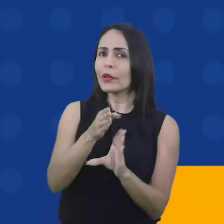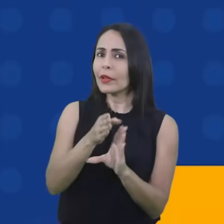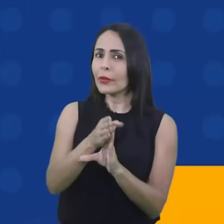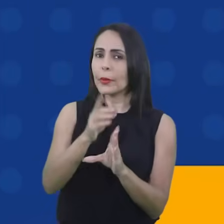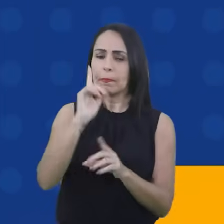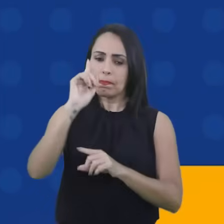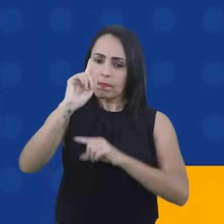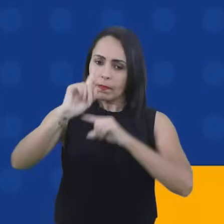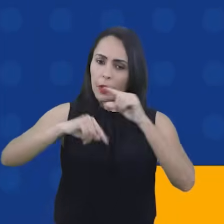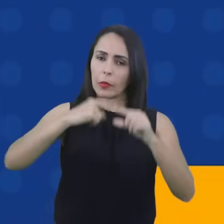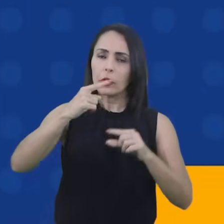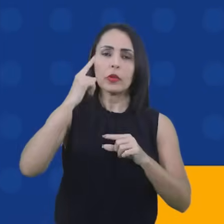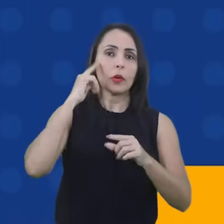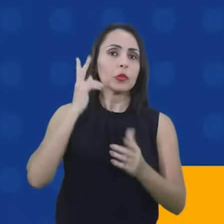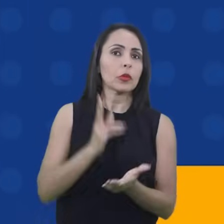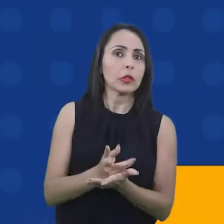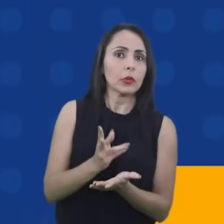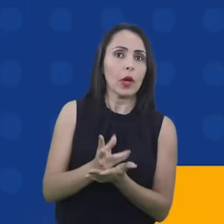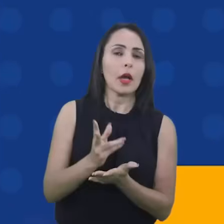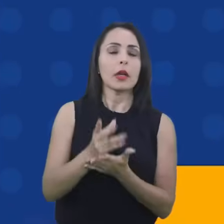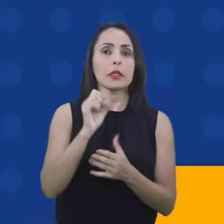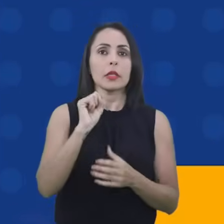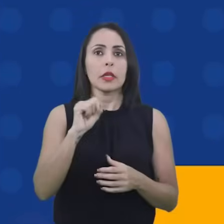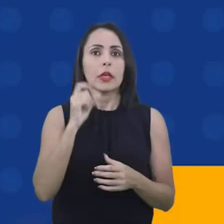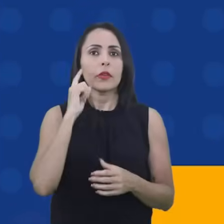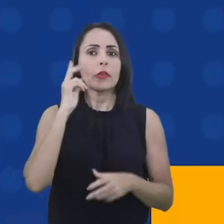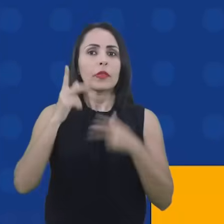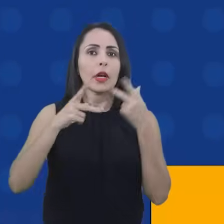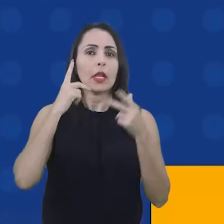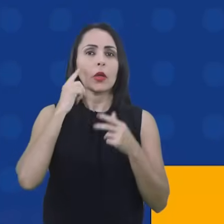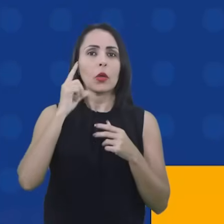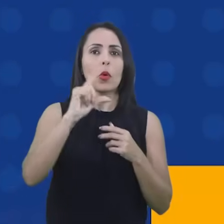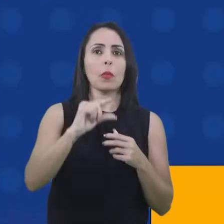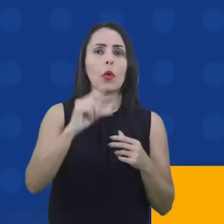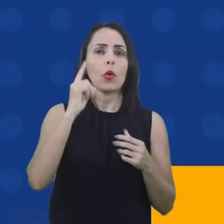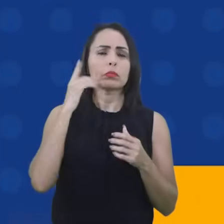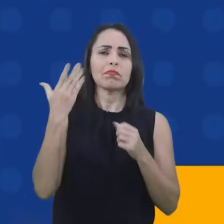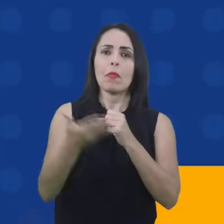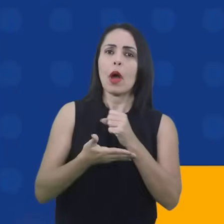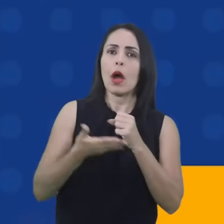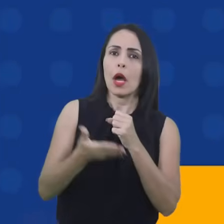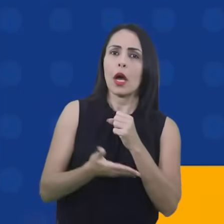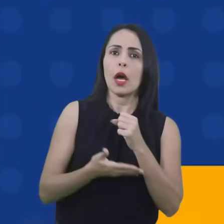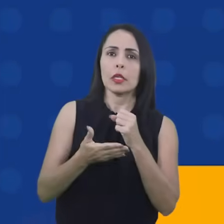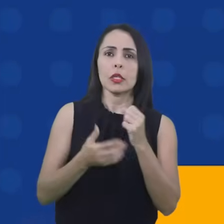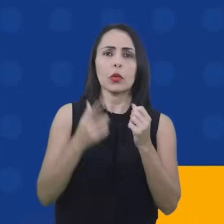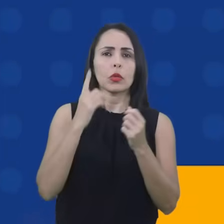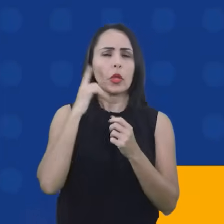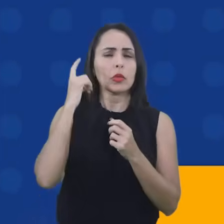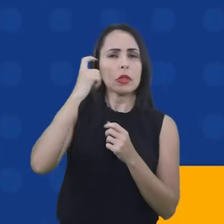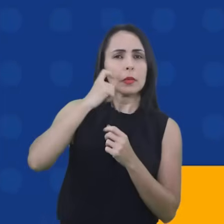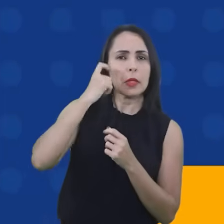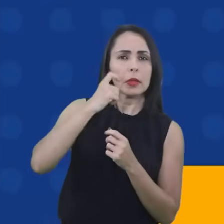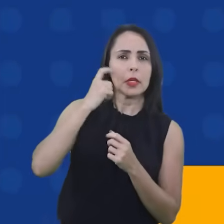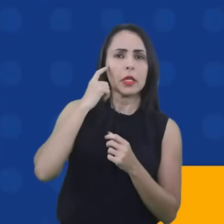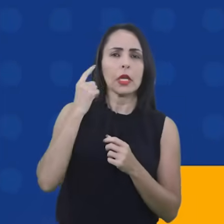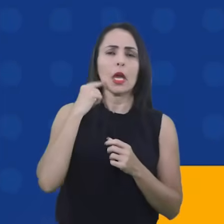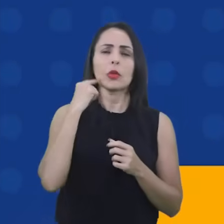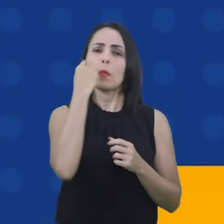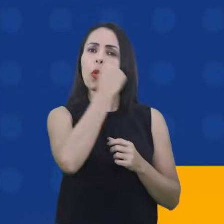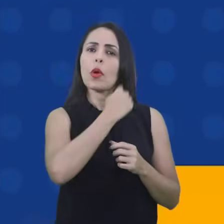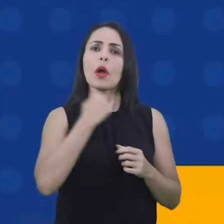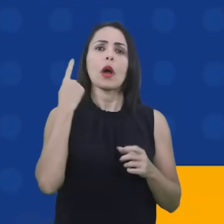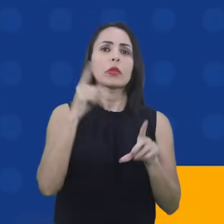Em seguida, vamos continuar falando um pouquinho das noções básicas de anatomia dental e bucal.